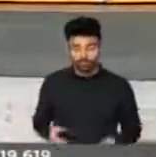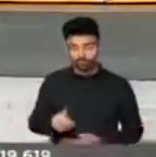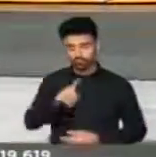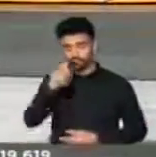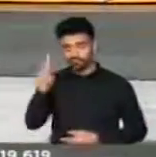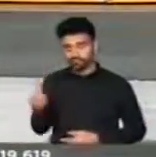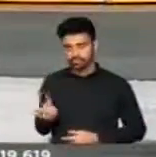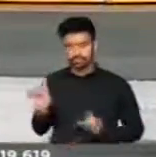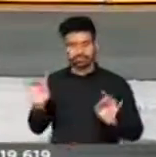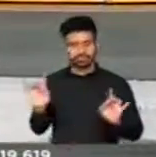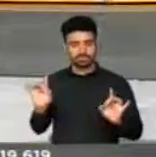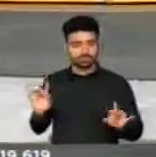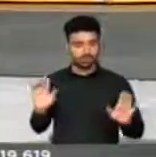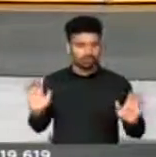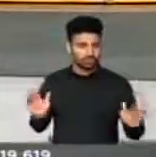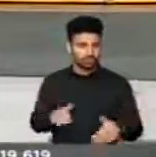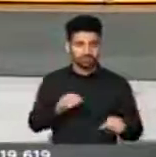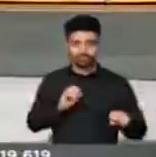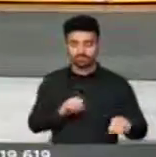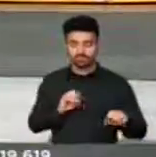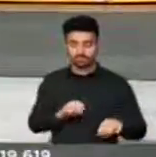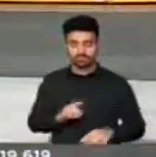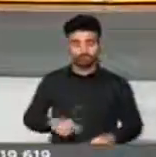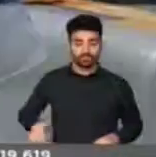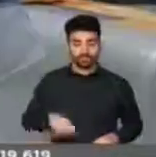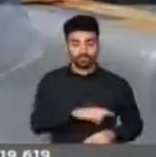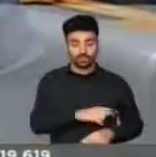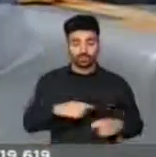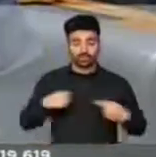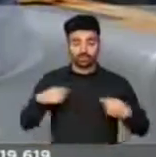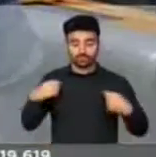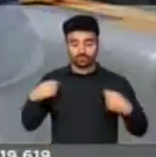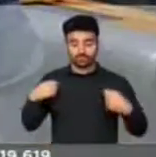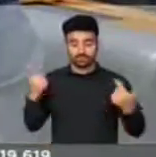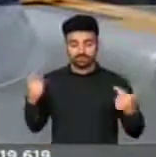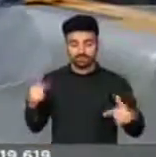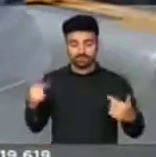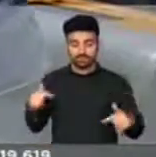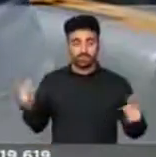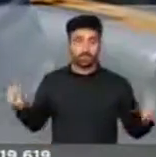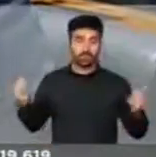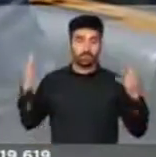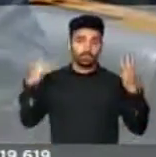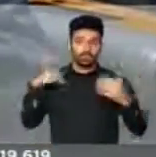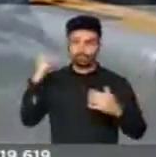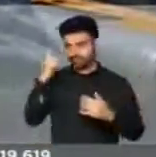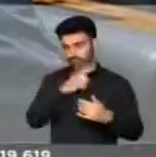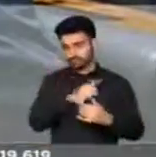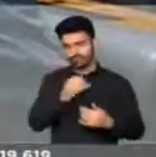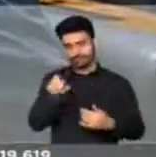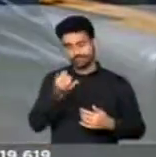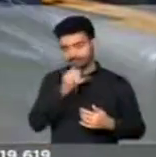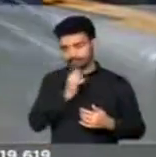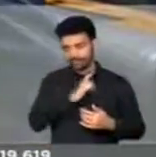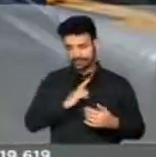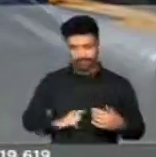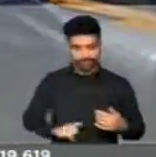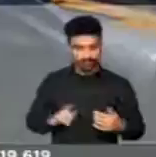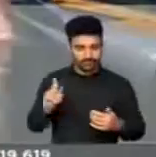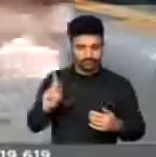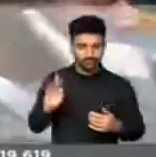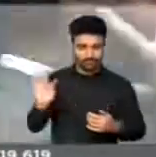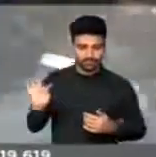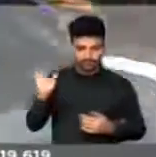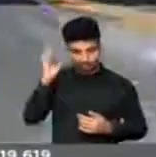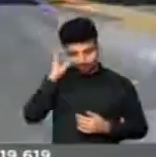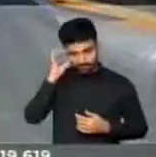educação, nós temos que, não muito, que comemorar. Infelizmente, o governo da presidente, desse desgoverno que está aí, da